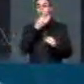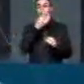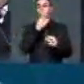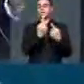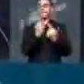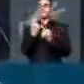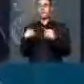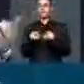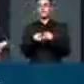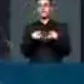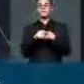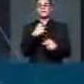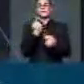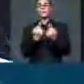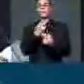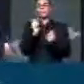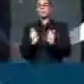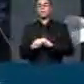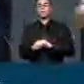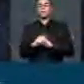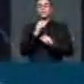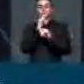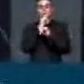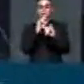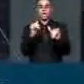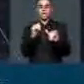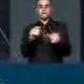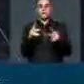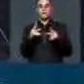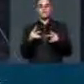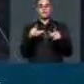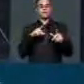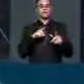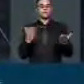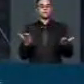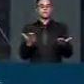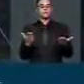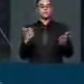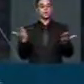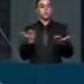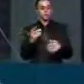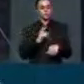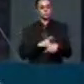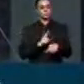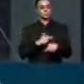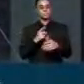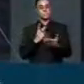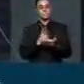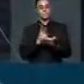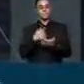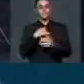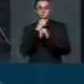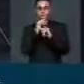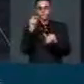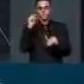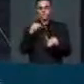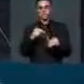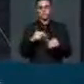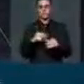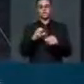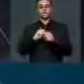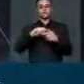para que a gente possa informar também da maneira que está. Hoje mesmo eu peguei aqui, nesse site do Questão Indígena, ele tem um